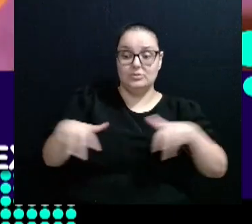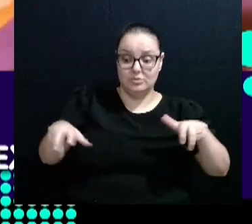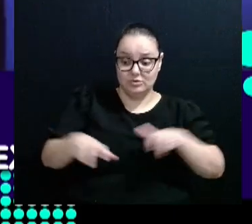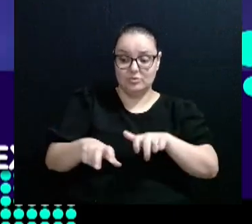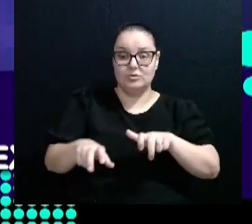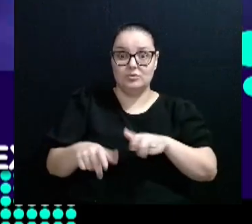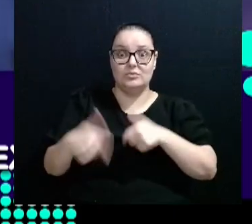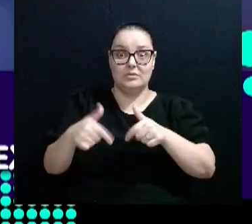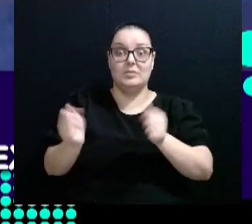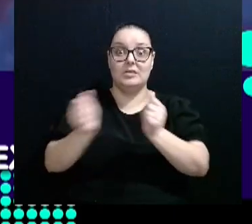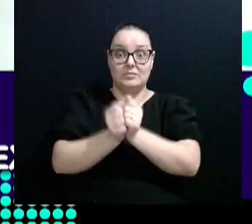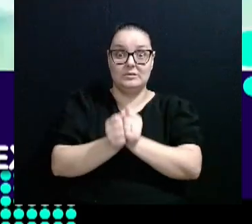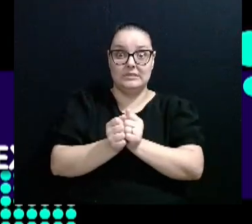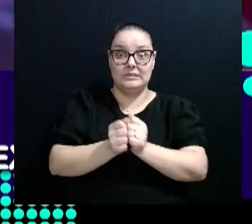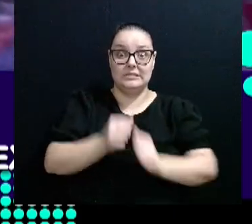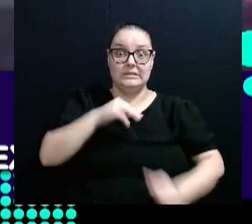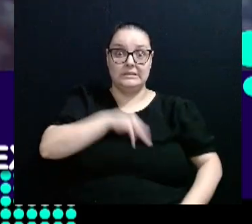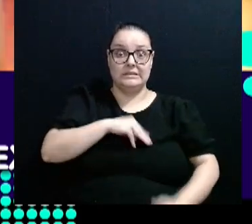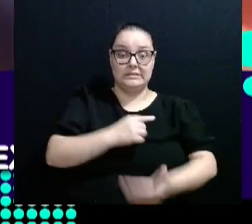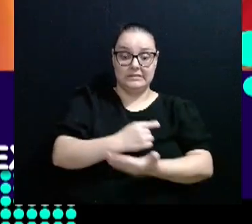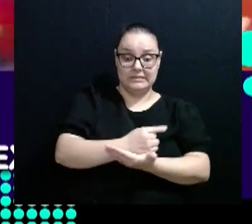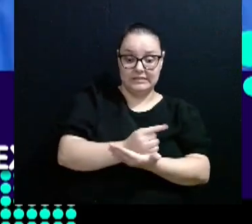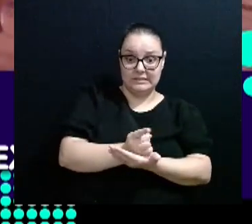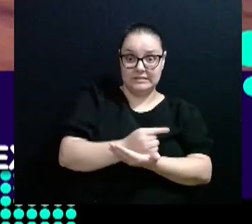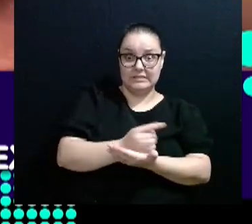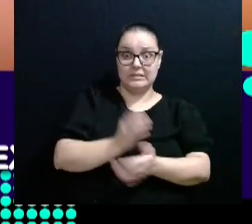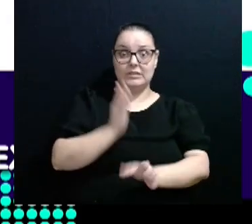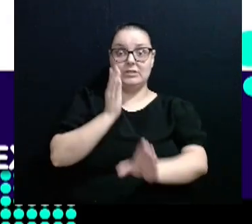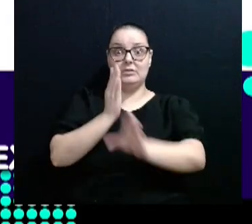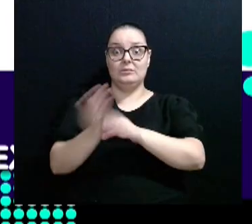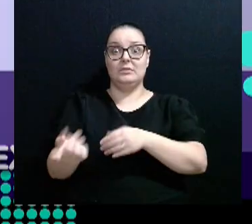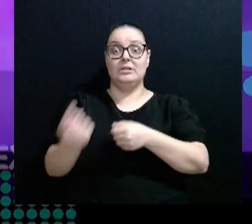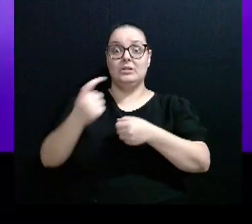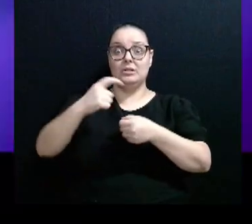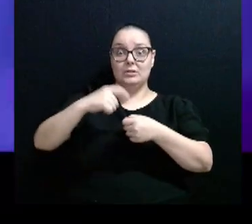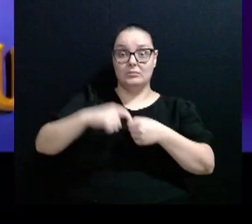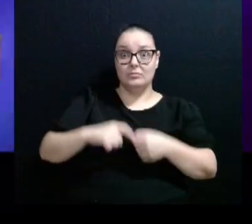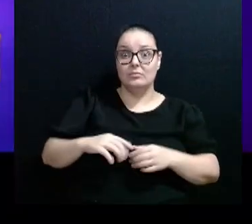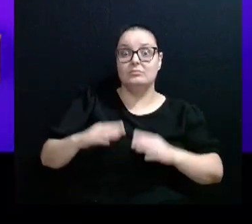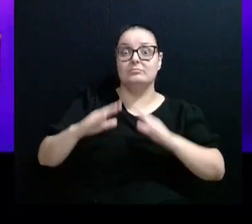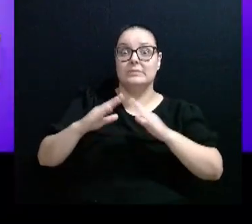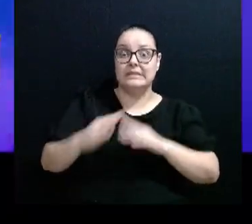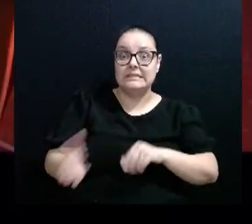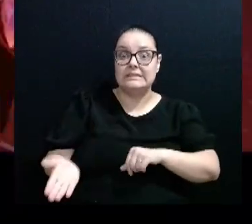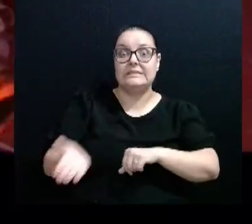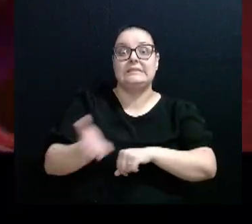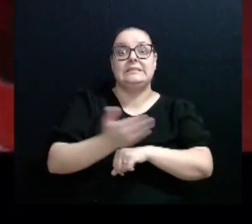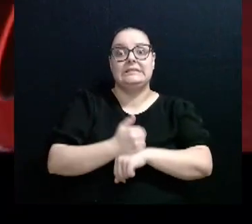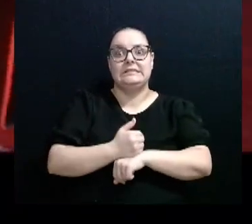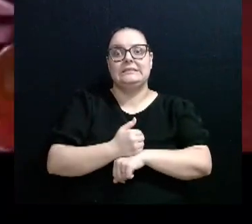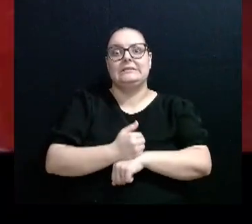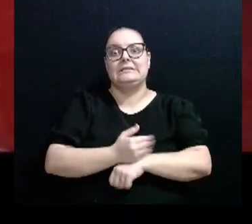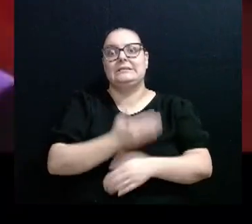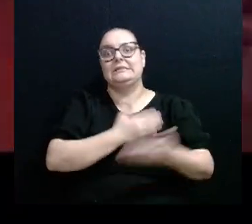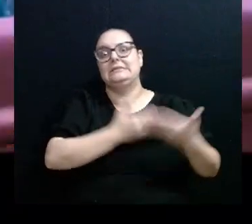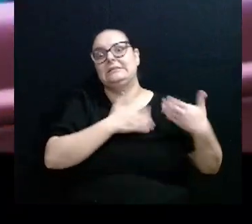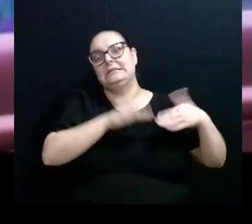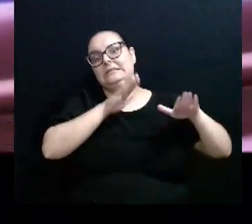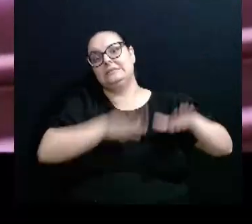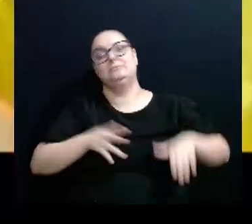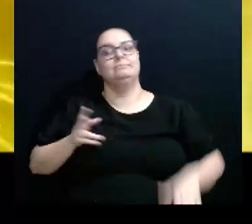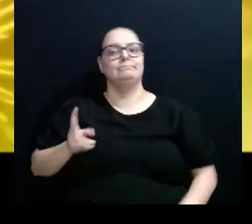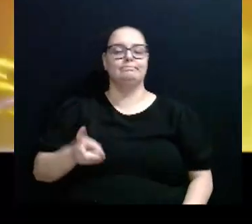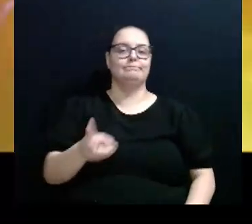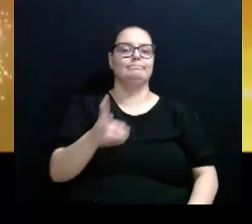da bússola e encontrar o caminho de volta para casa antes que fiquem presos no passado para sempre.